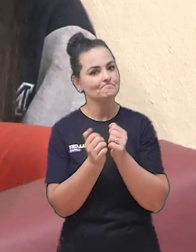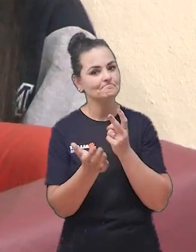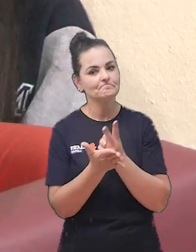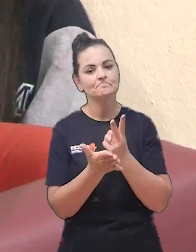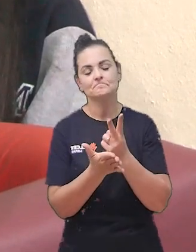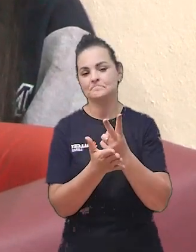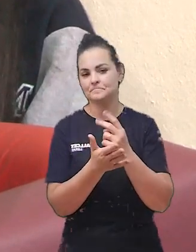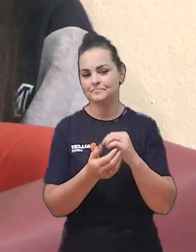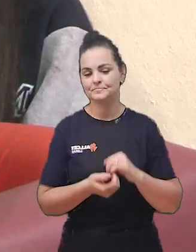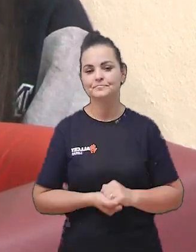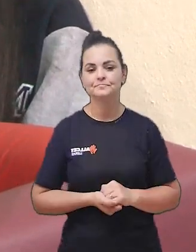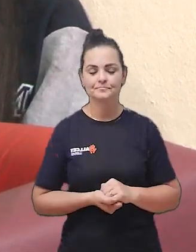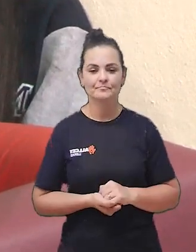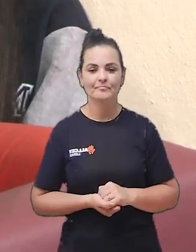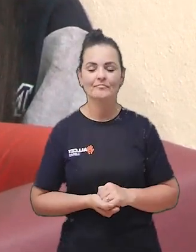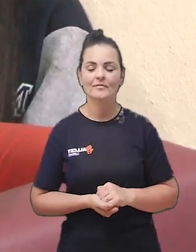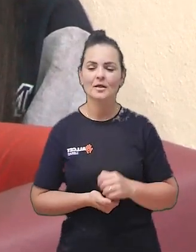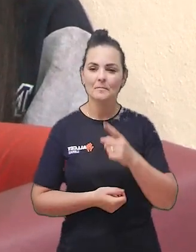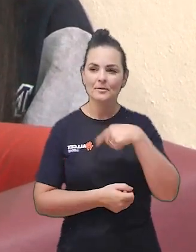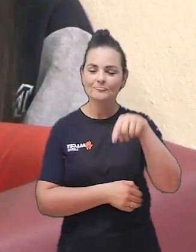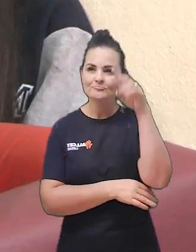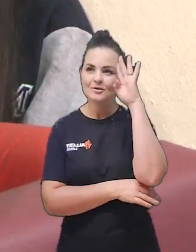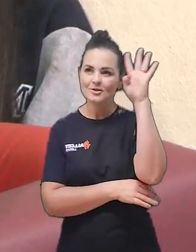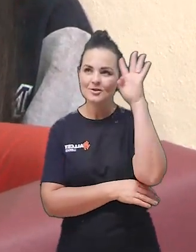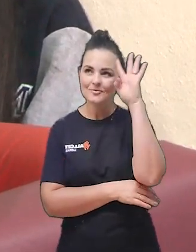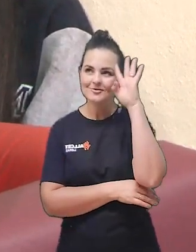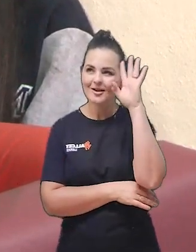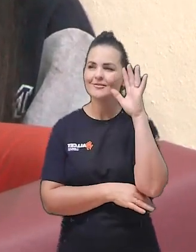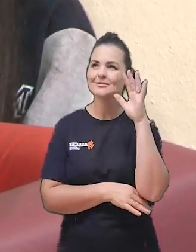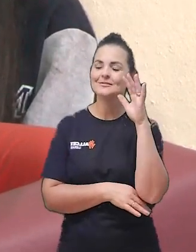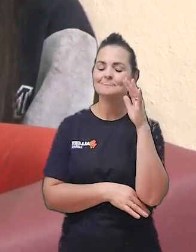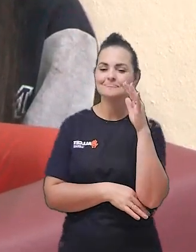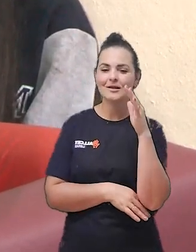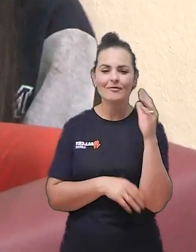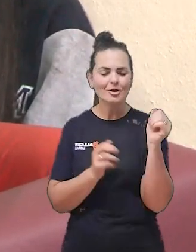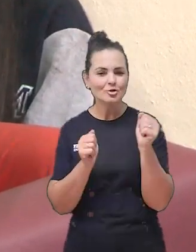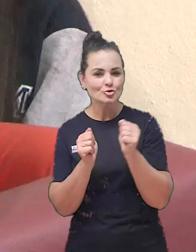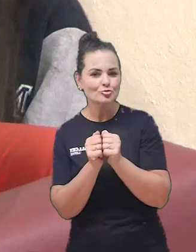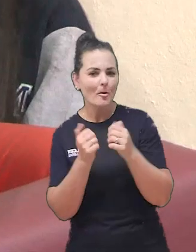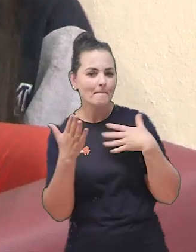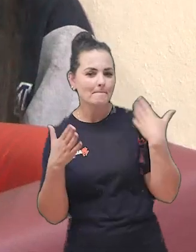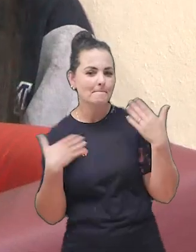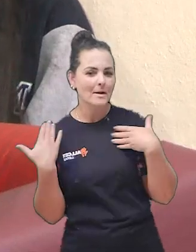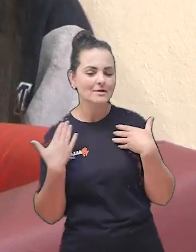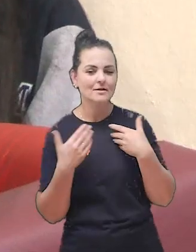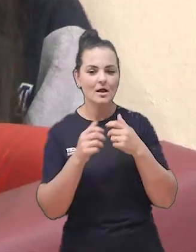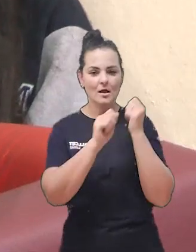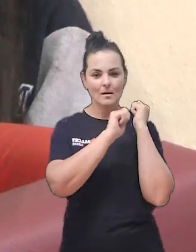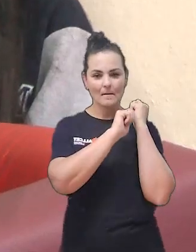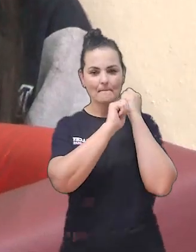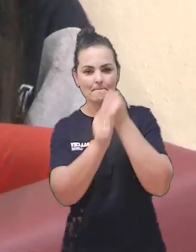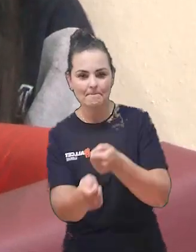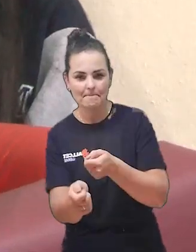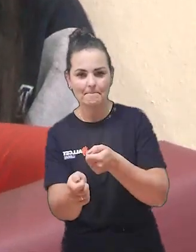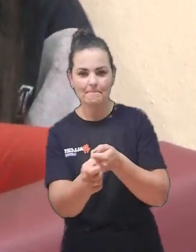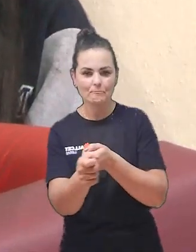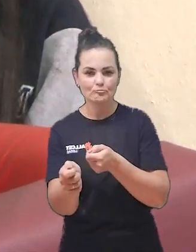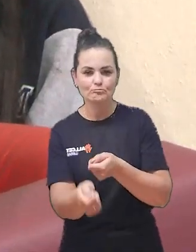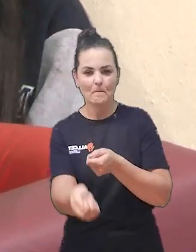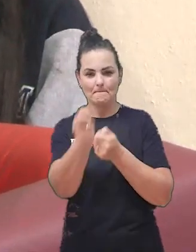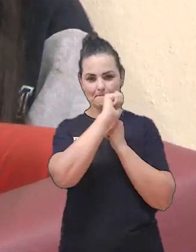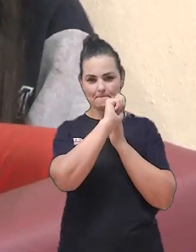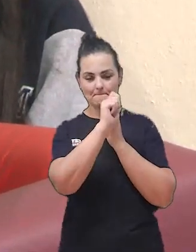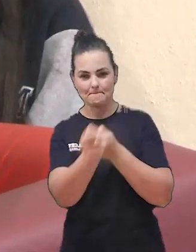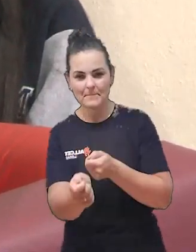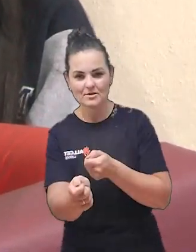Só para você ter uma ideia das loucuras que a gente fazia, eu com ele, Nós pescávamos pelo menos 3 dias por